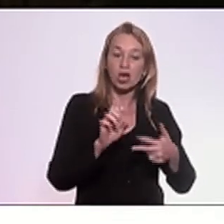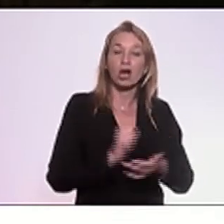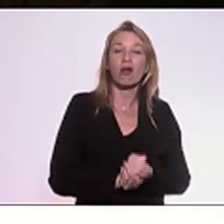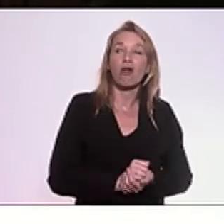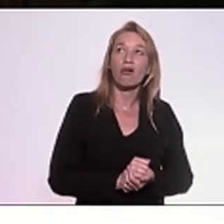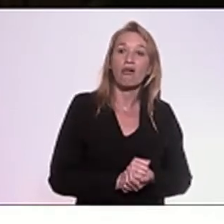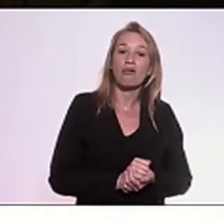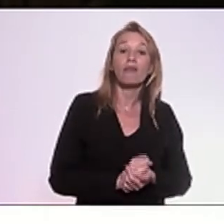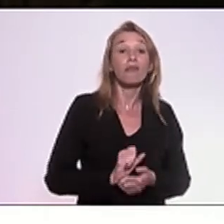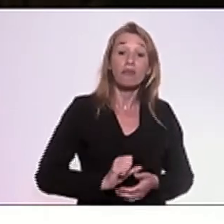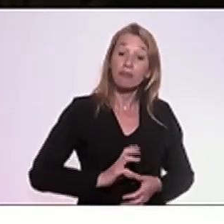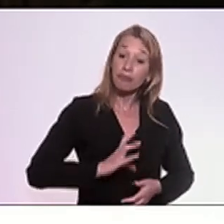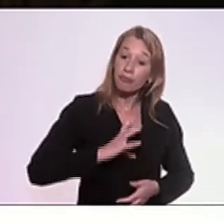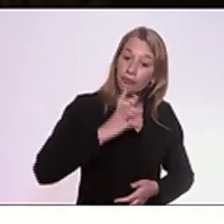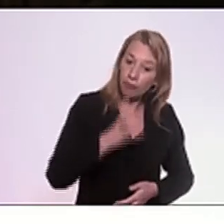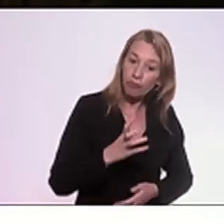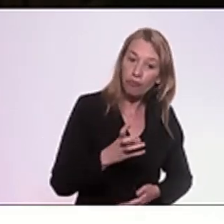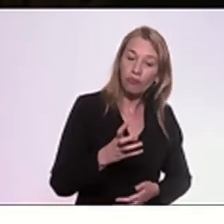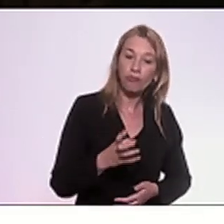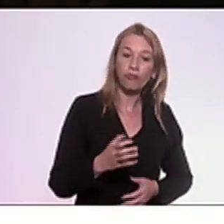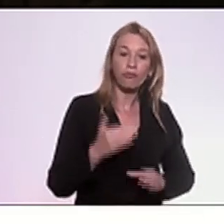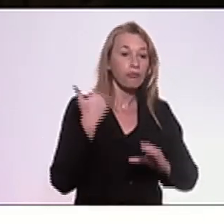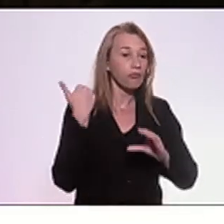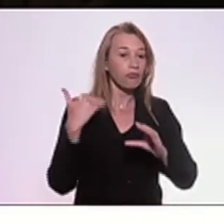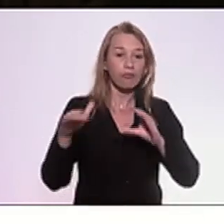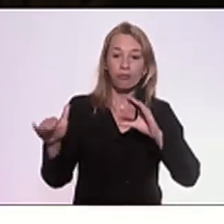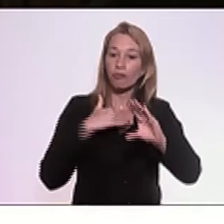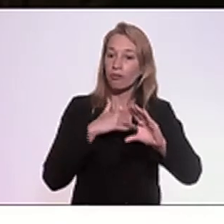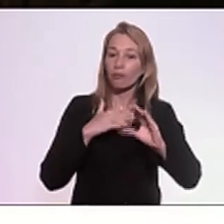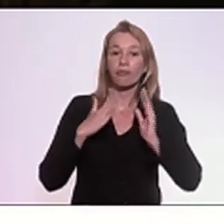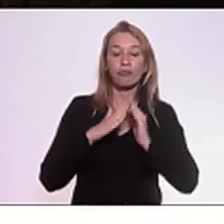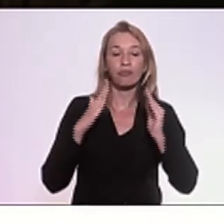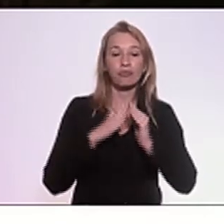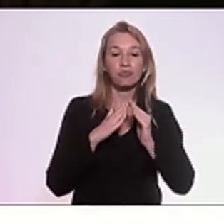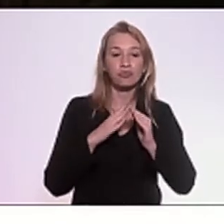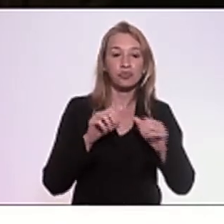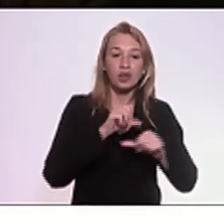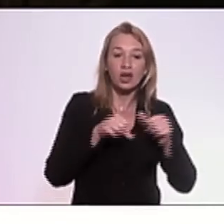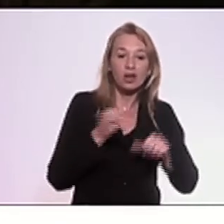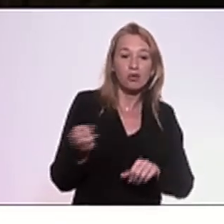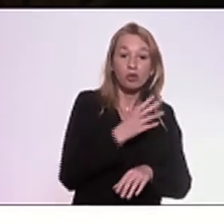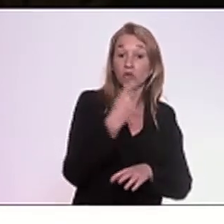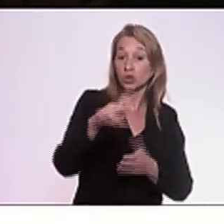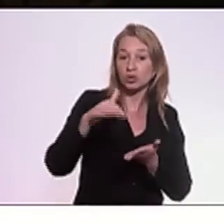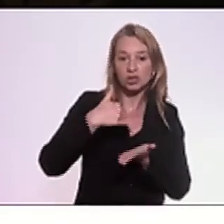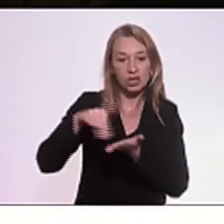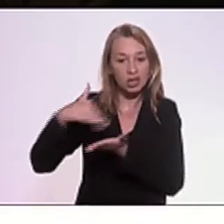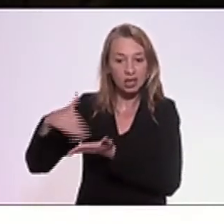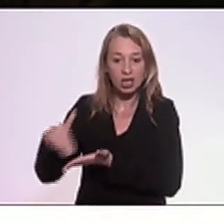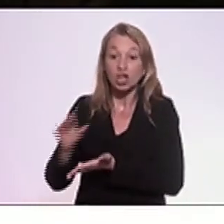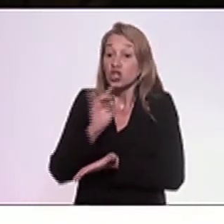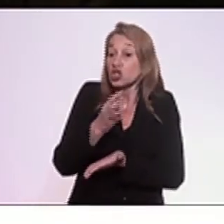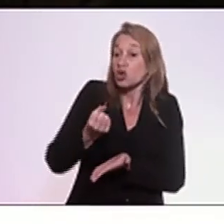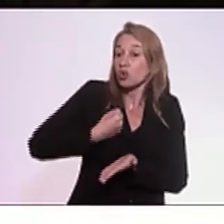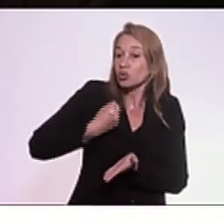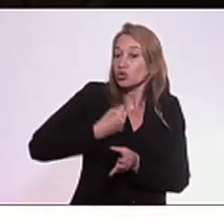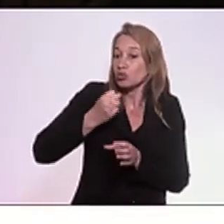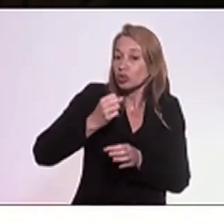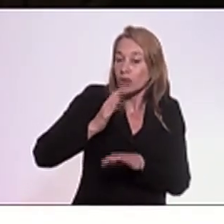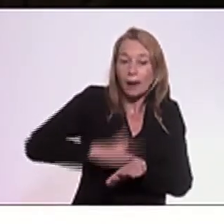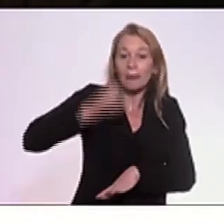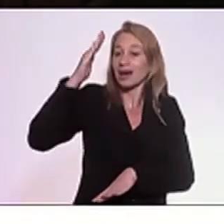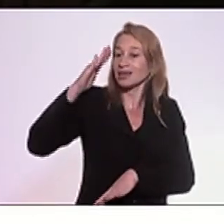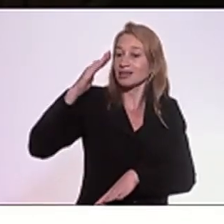a coragem de enviar aqui para casa uma reforma nas suas secretarias. Aumentou o número de secretarias nesse